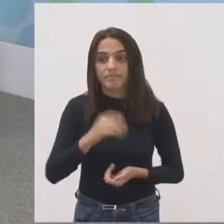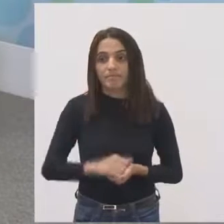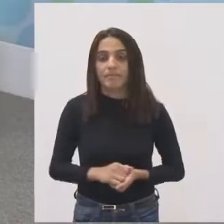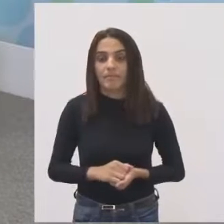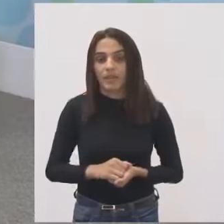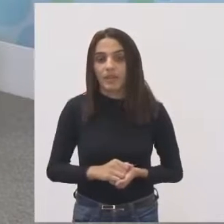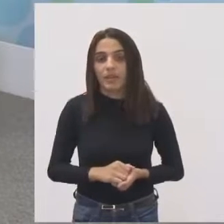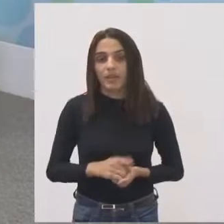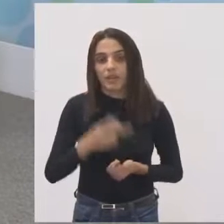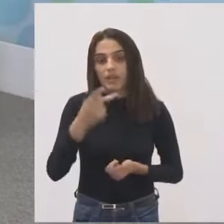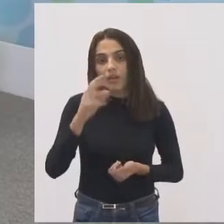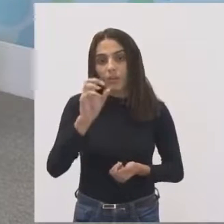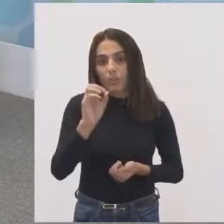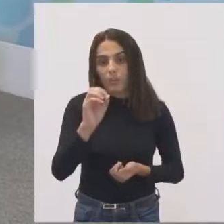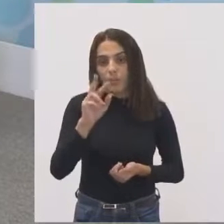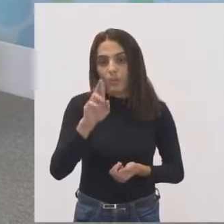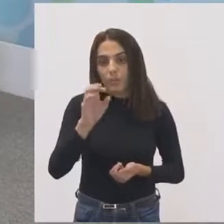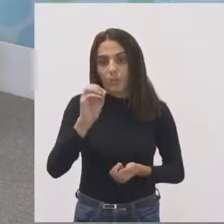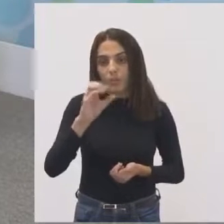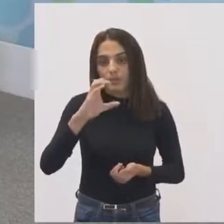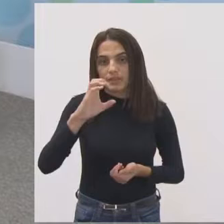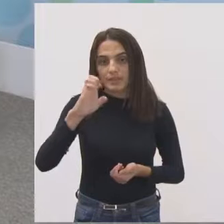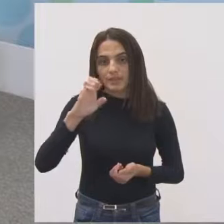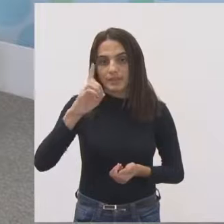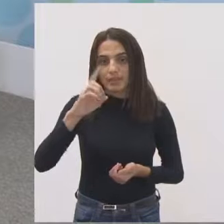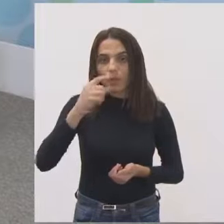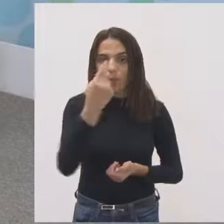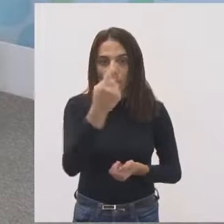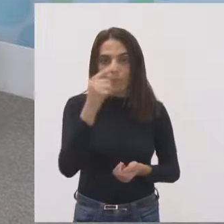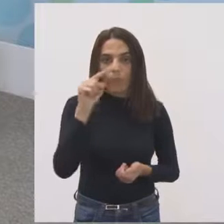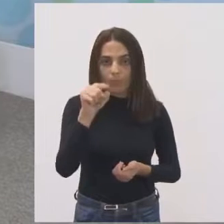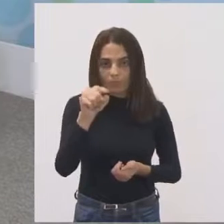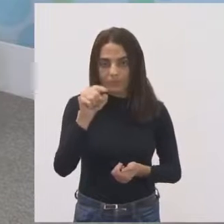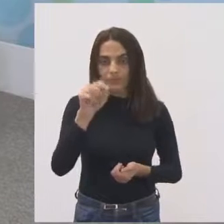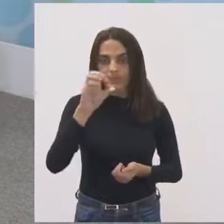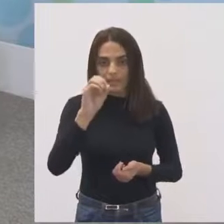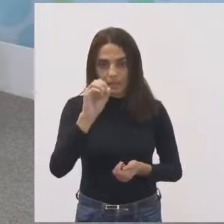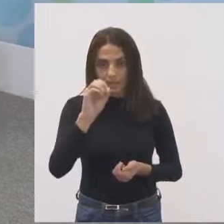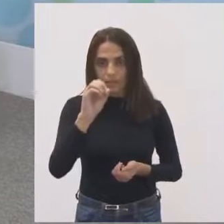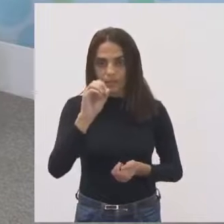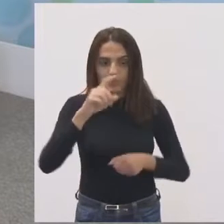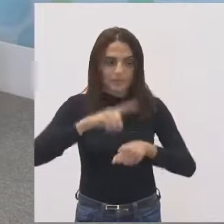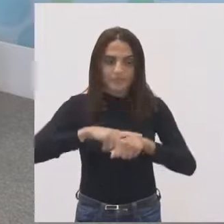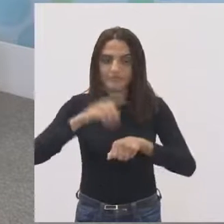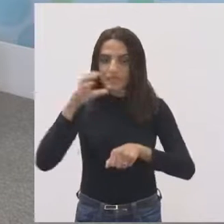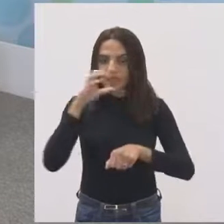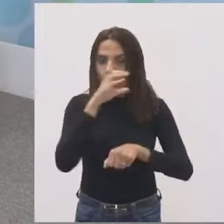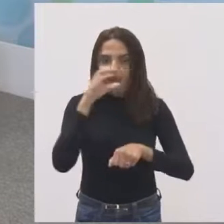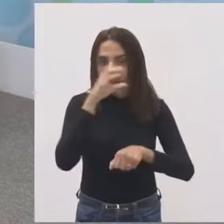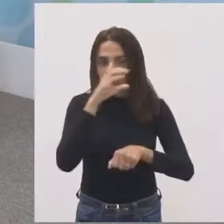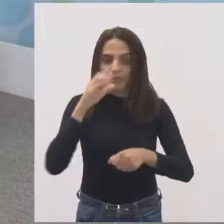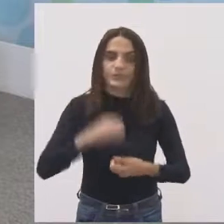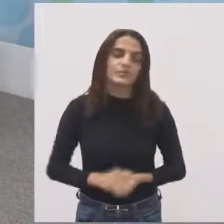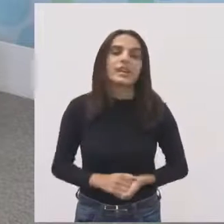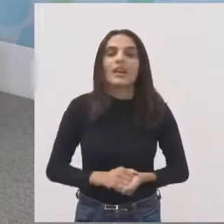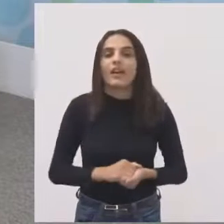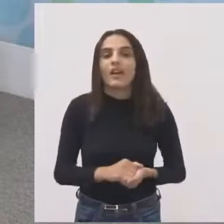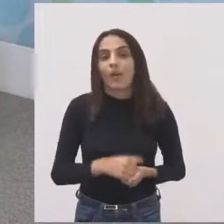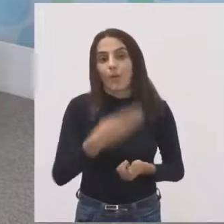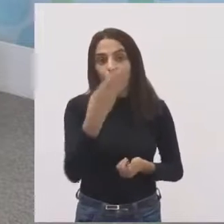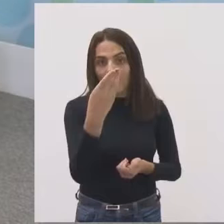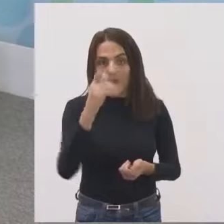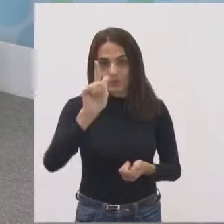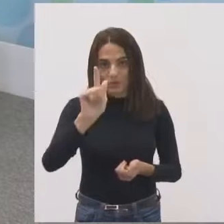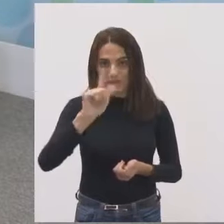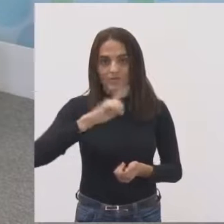vem com um processador Intel Celeron de 1.0 de velocidade. A memória dele é de 4 GB, tá? E o tipo